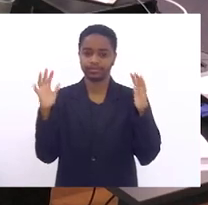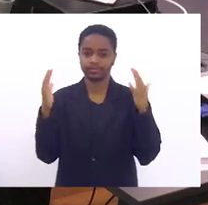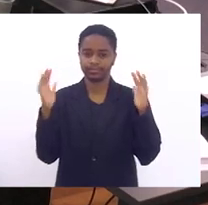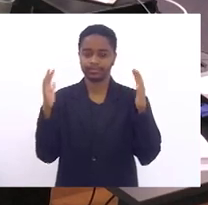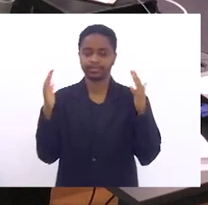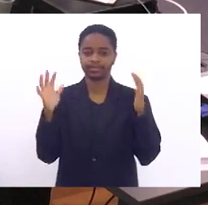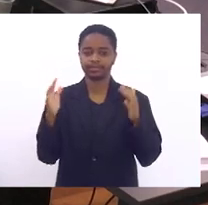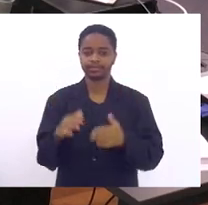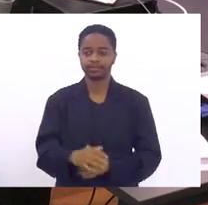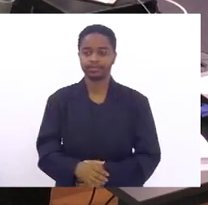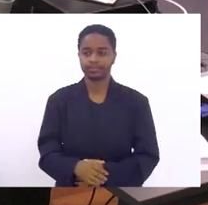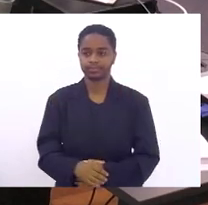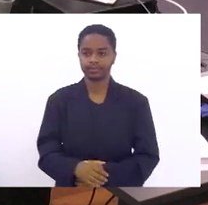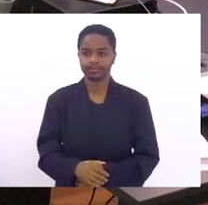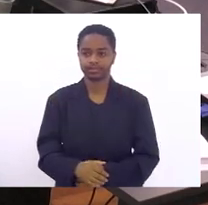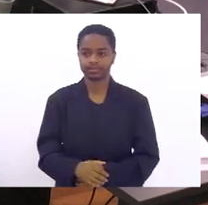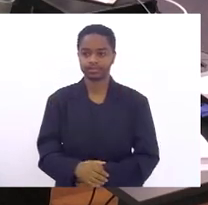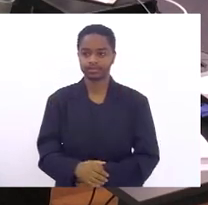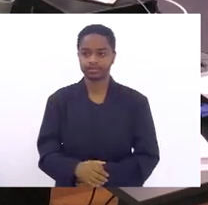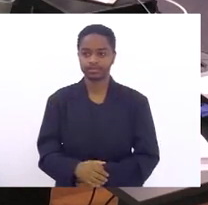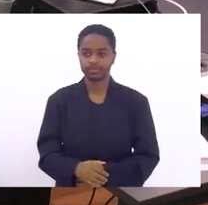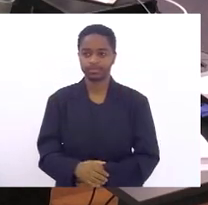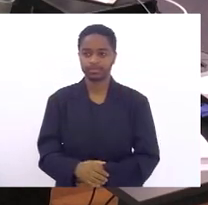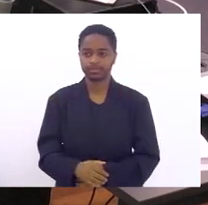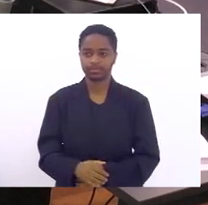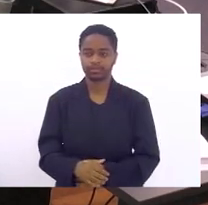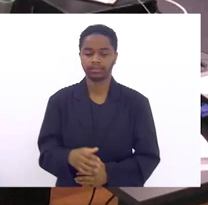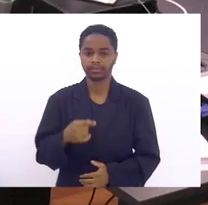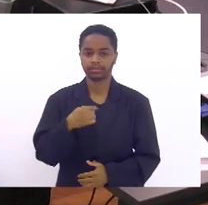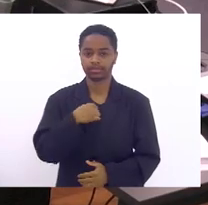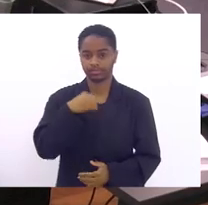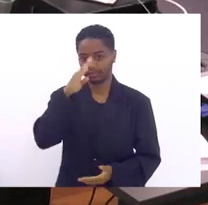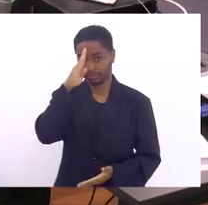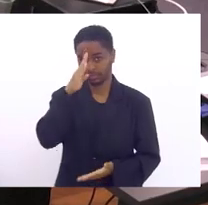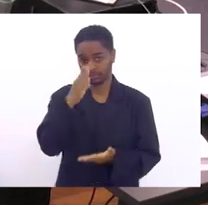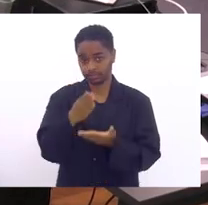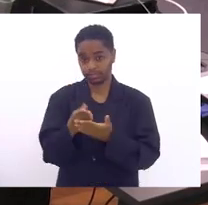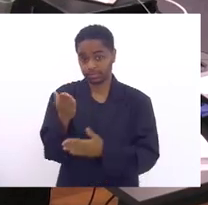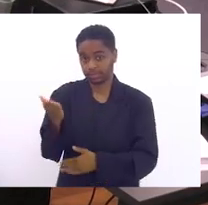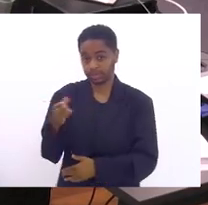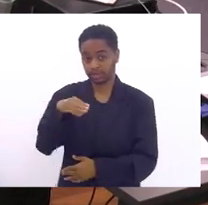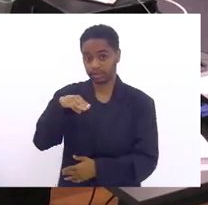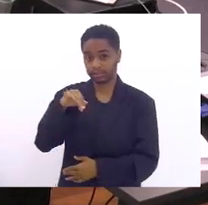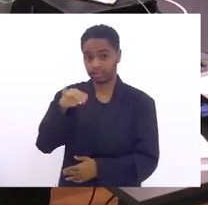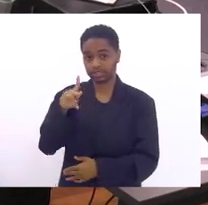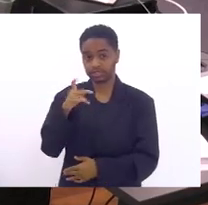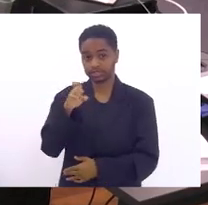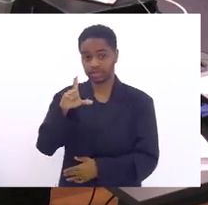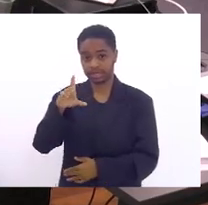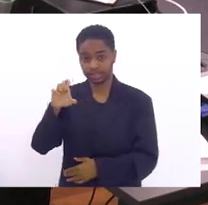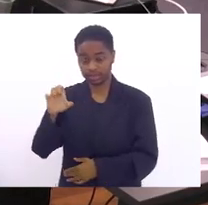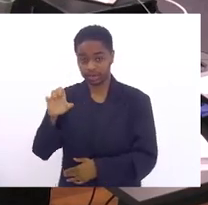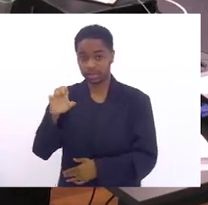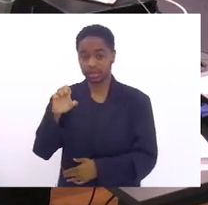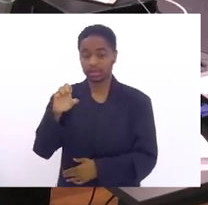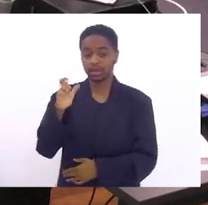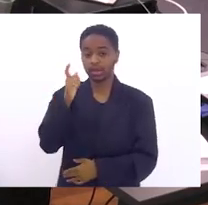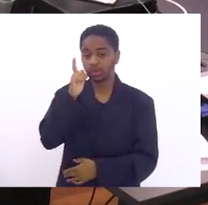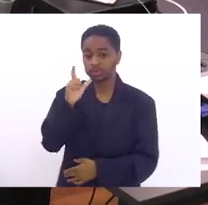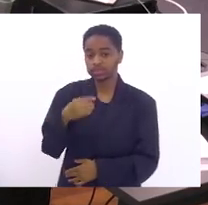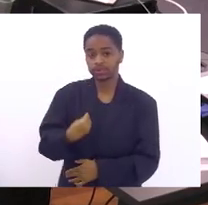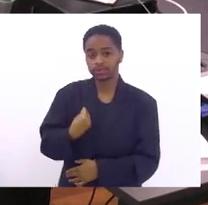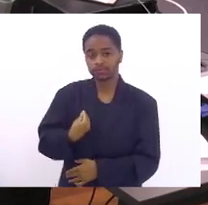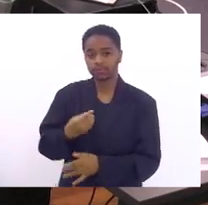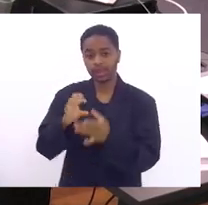abraço acho que a a conquista da Michele aí o resgate da sua vida